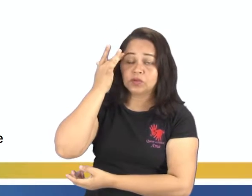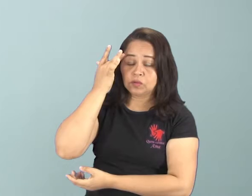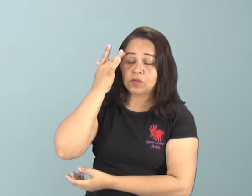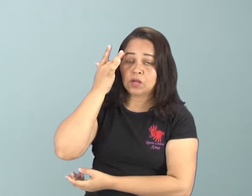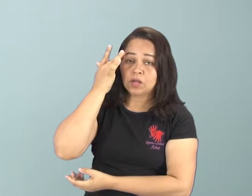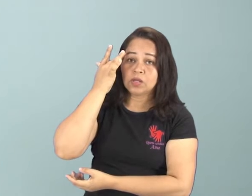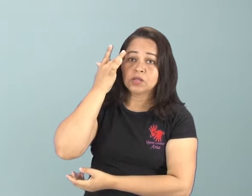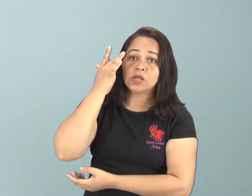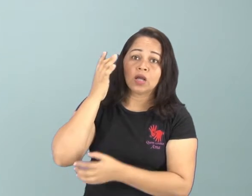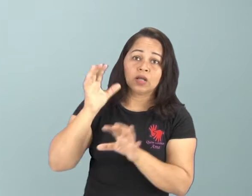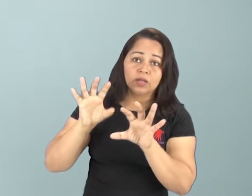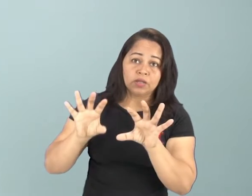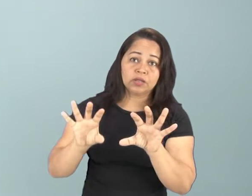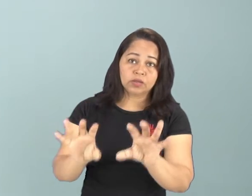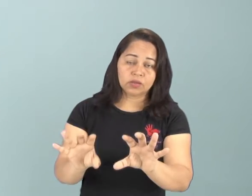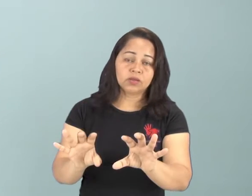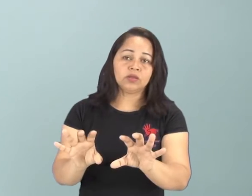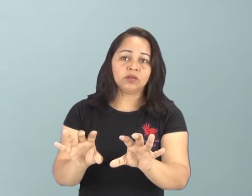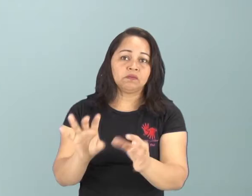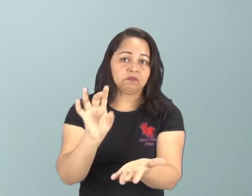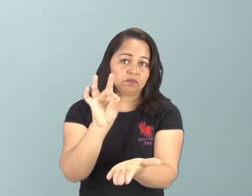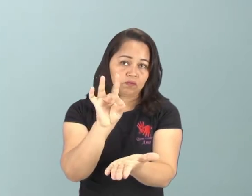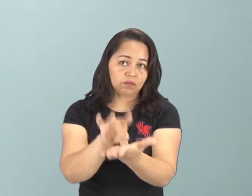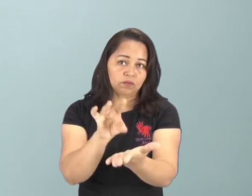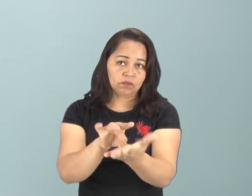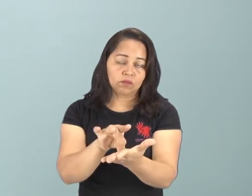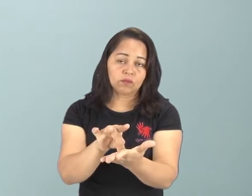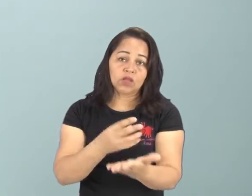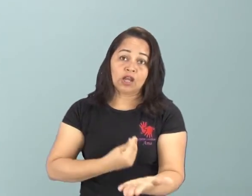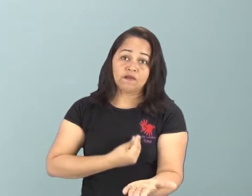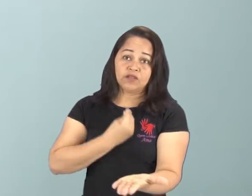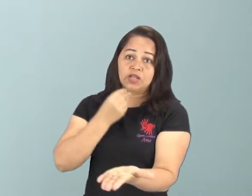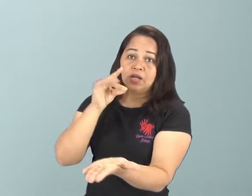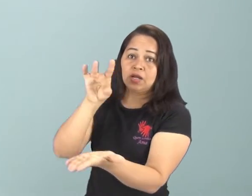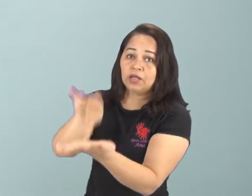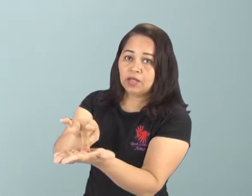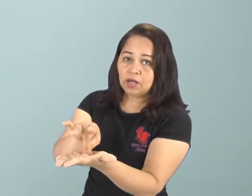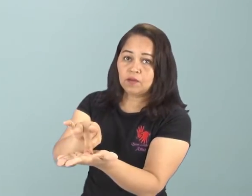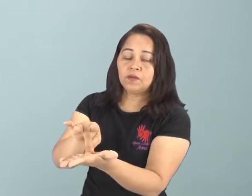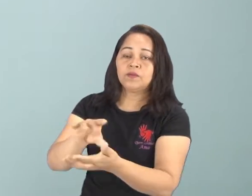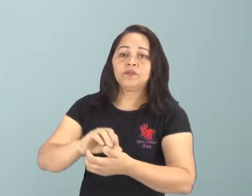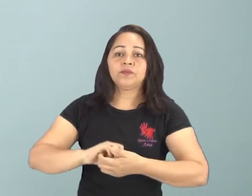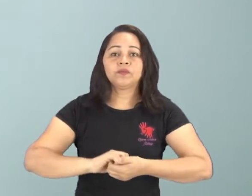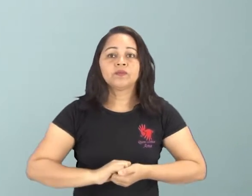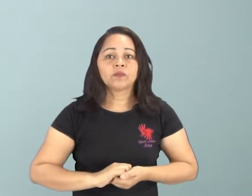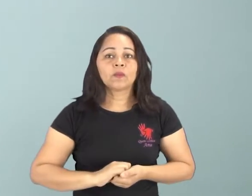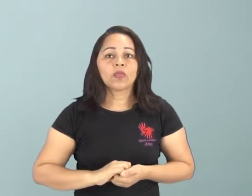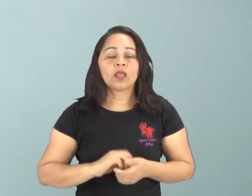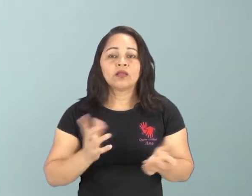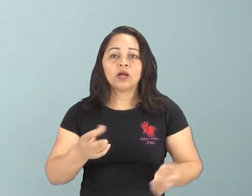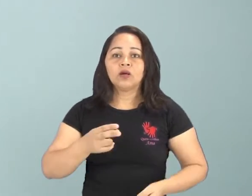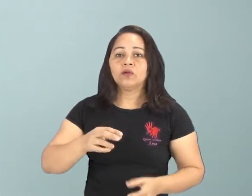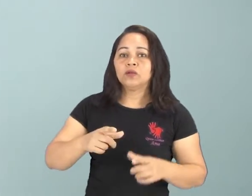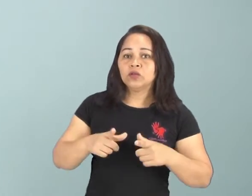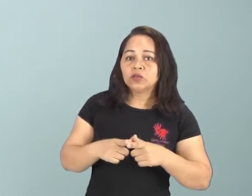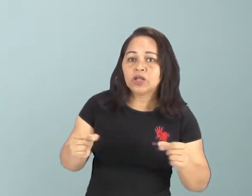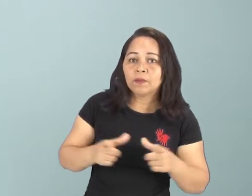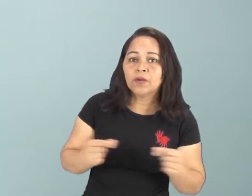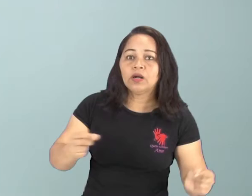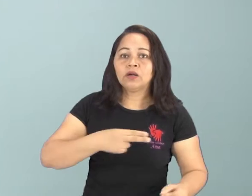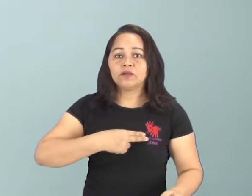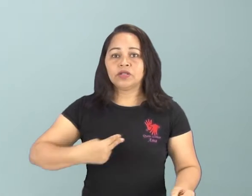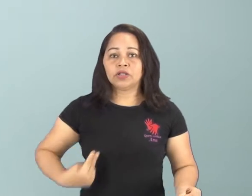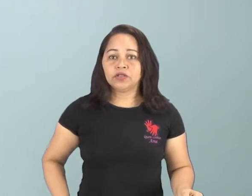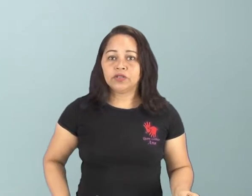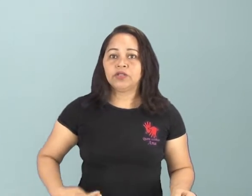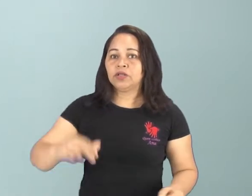essa característica, né, desse tipo de filme, grandes filmes, tanto do Japão como da China, como